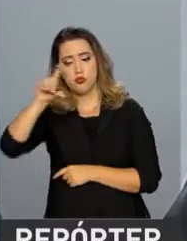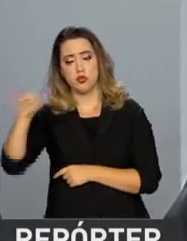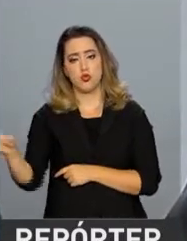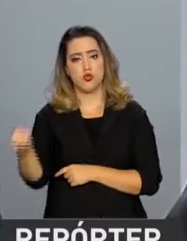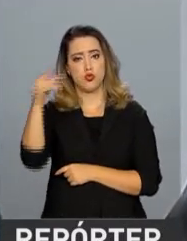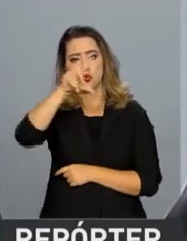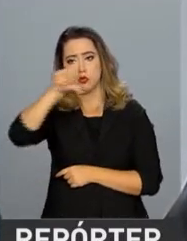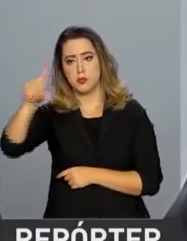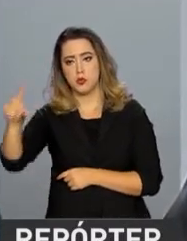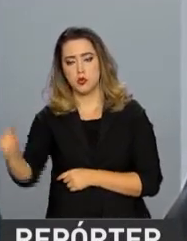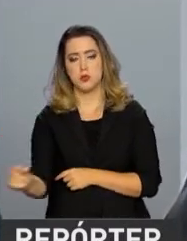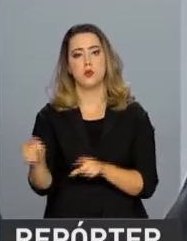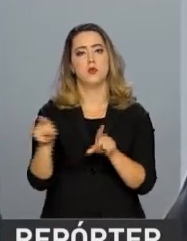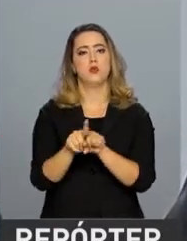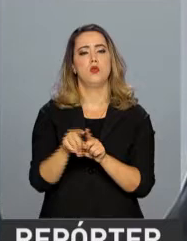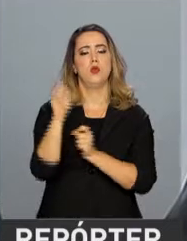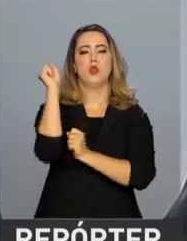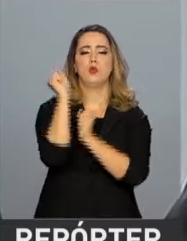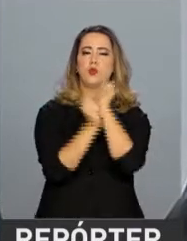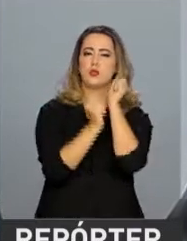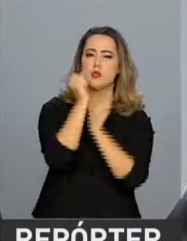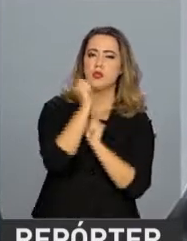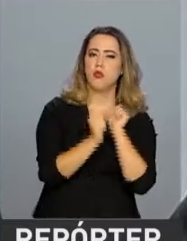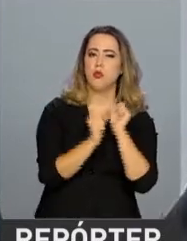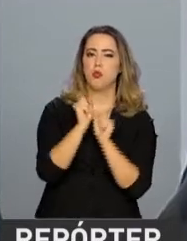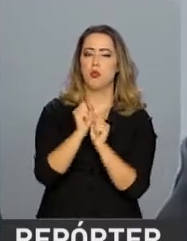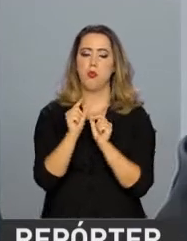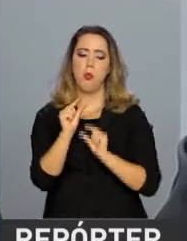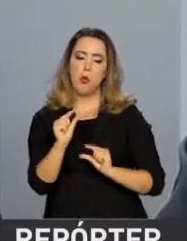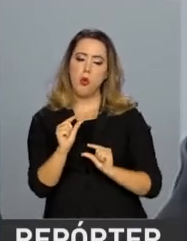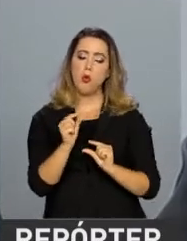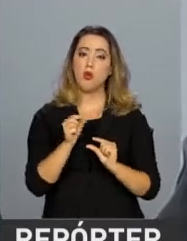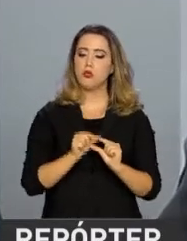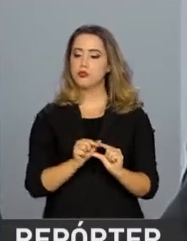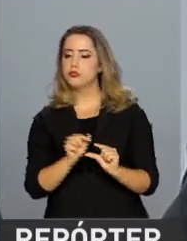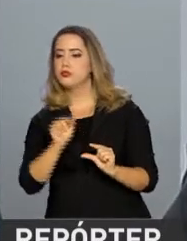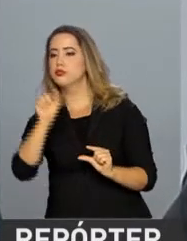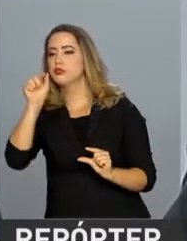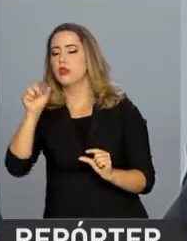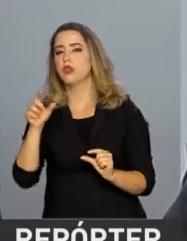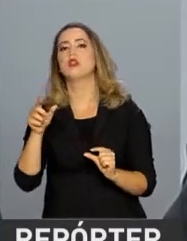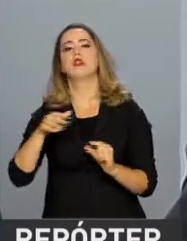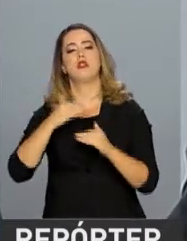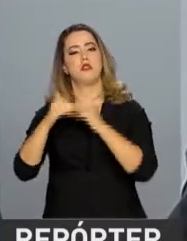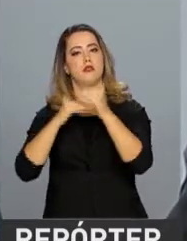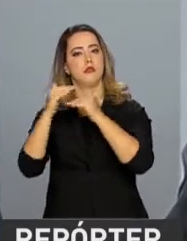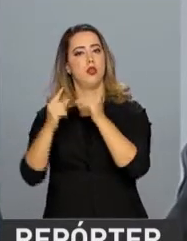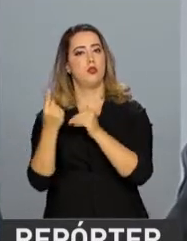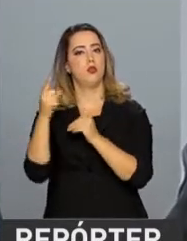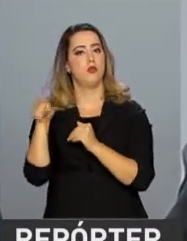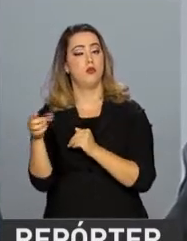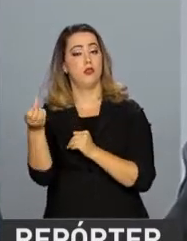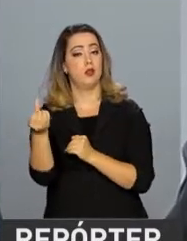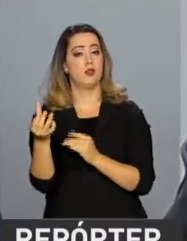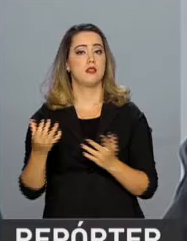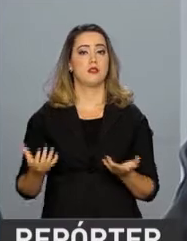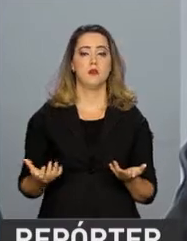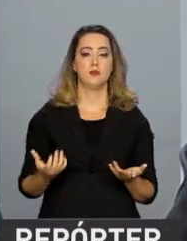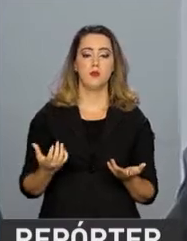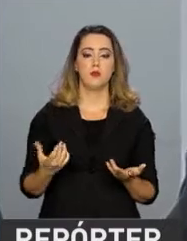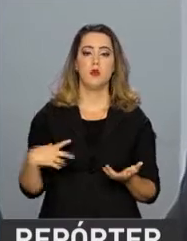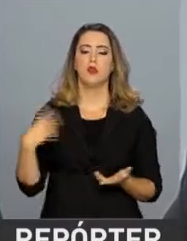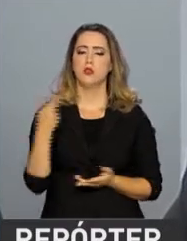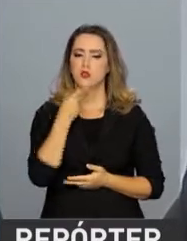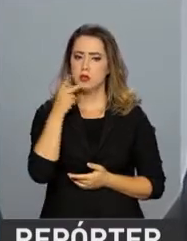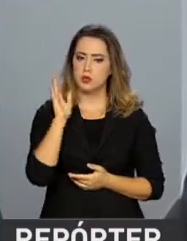9,6 no acumulado até maio daquele ano já que está crescendo 1,6 no acumulado até setembro deste ano e